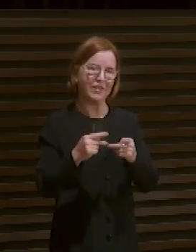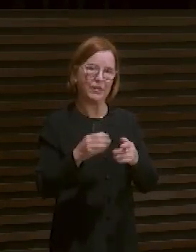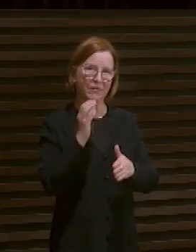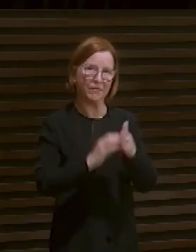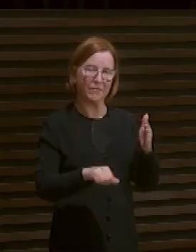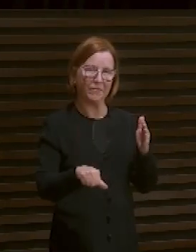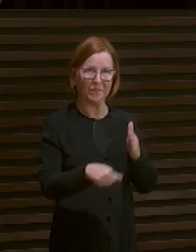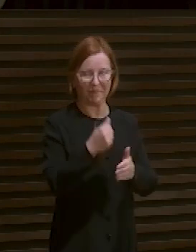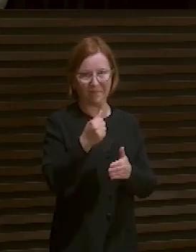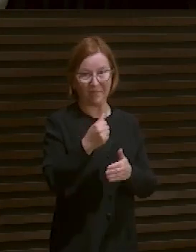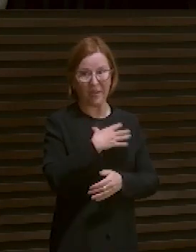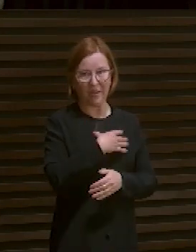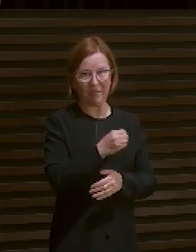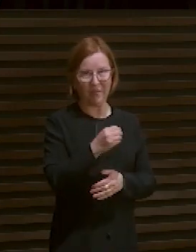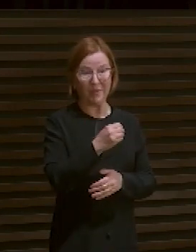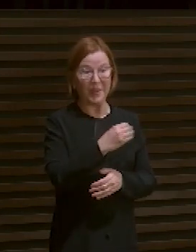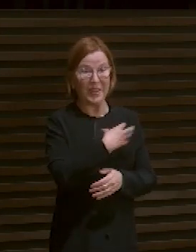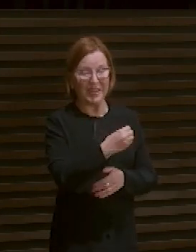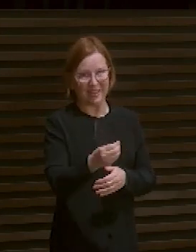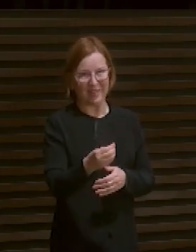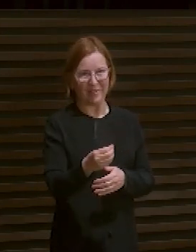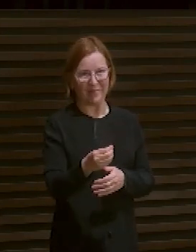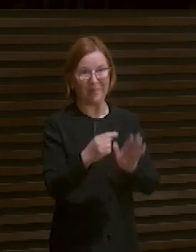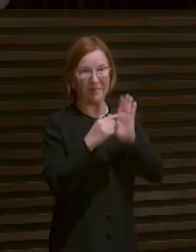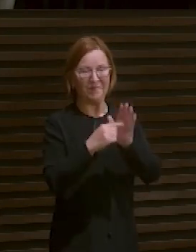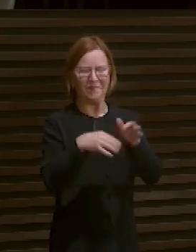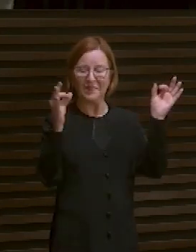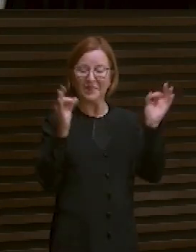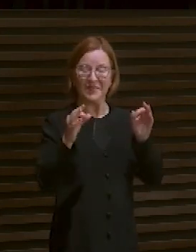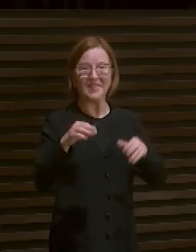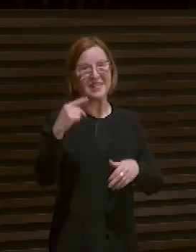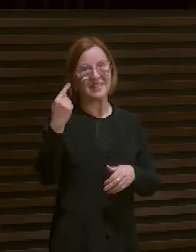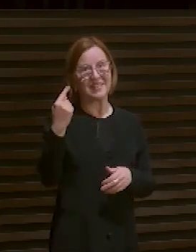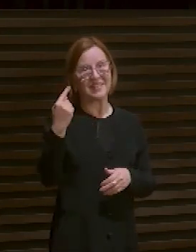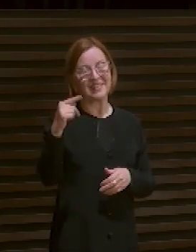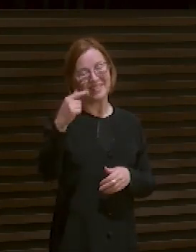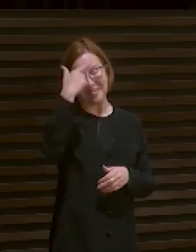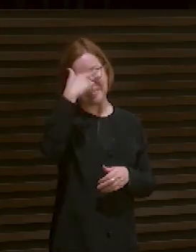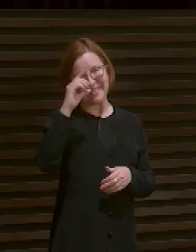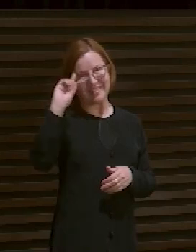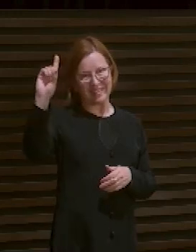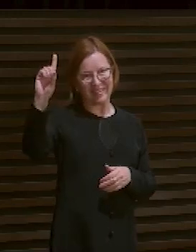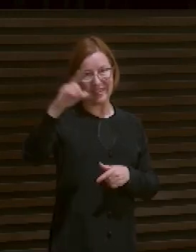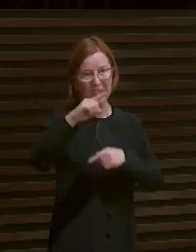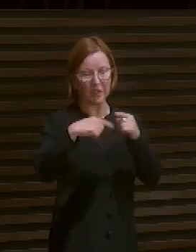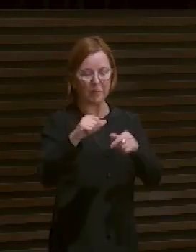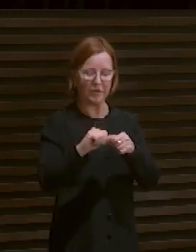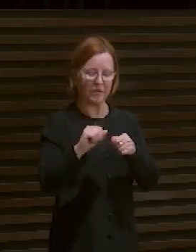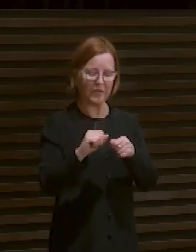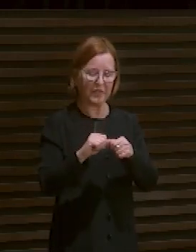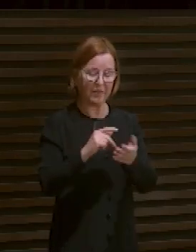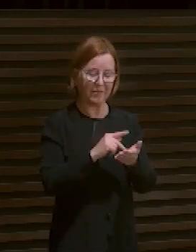que o Filho é o herdeiro, que ele é a expressão exata do ser de Deus, que depois de ter feito